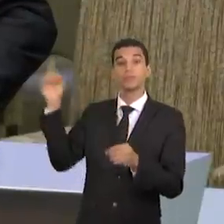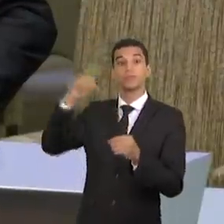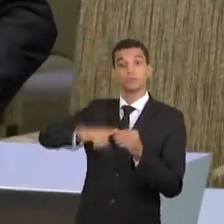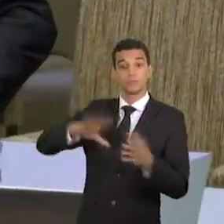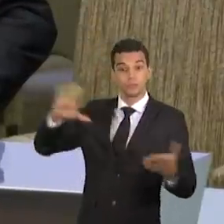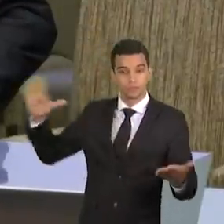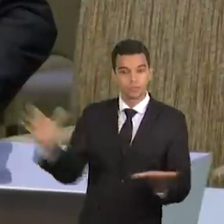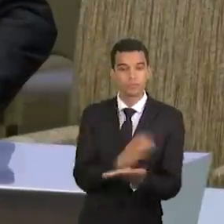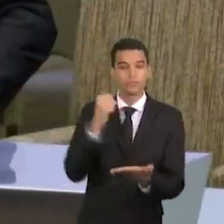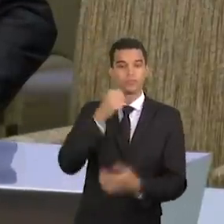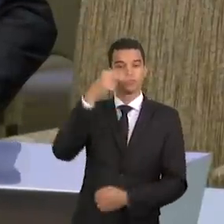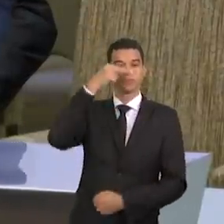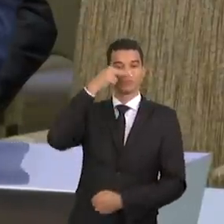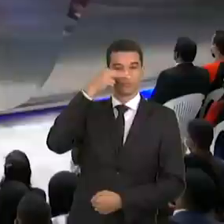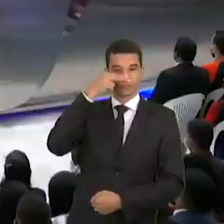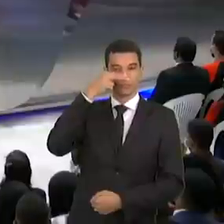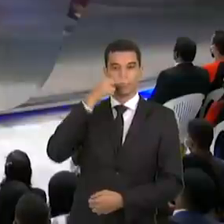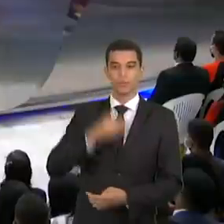a sua igreja.